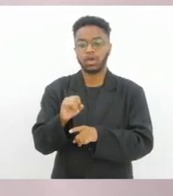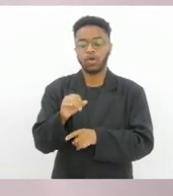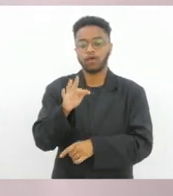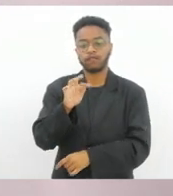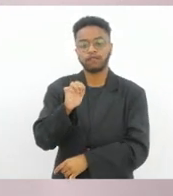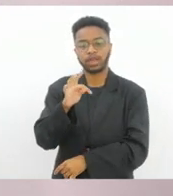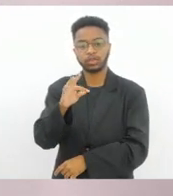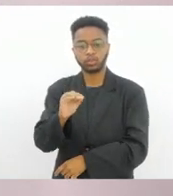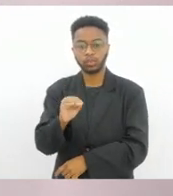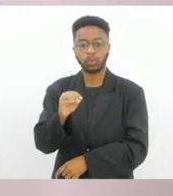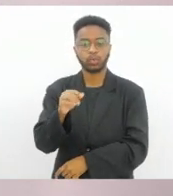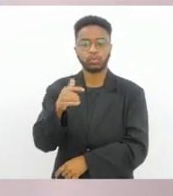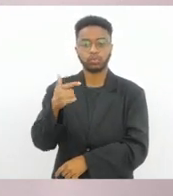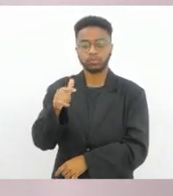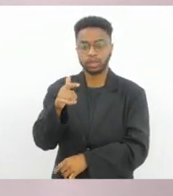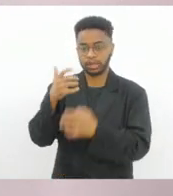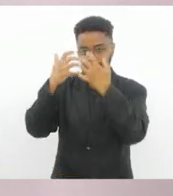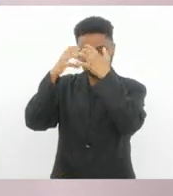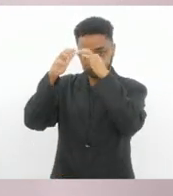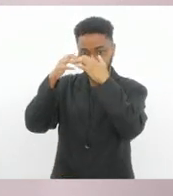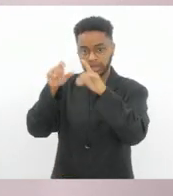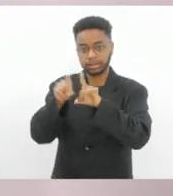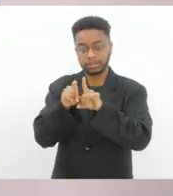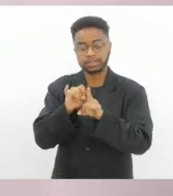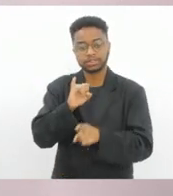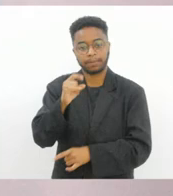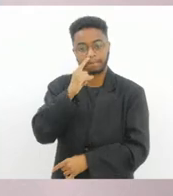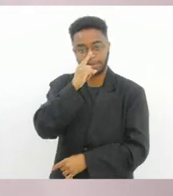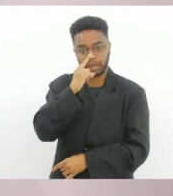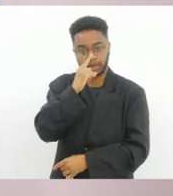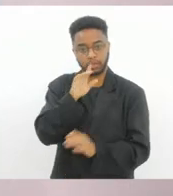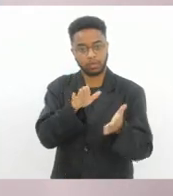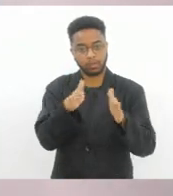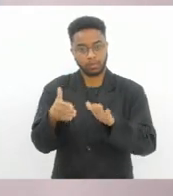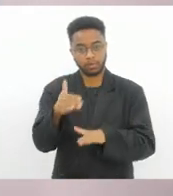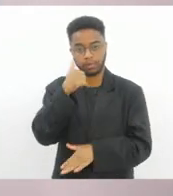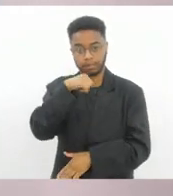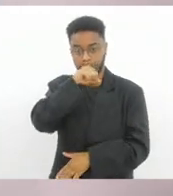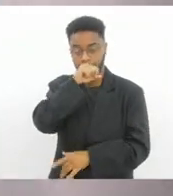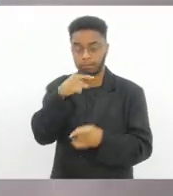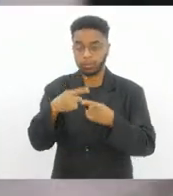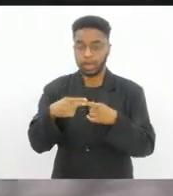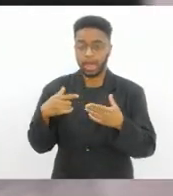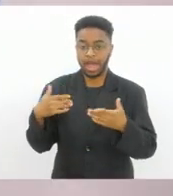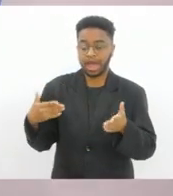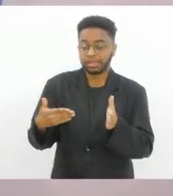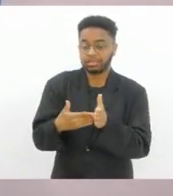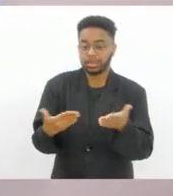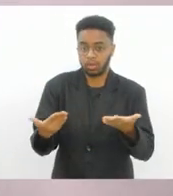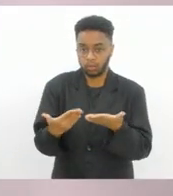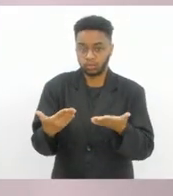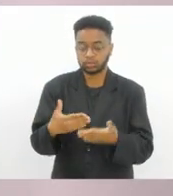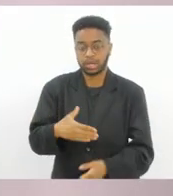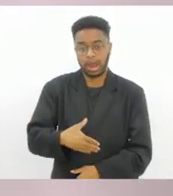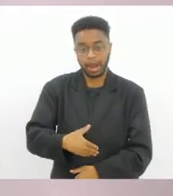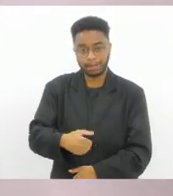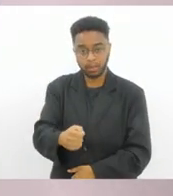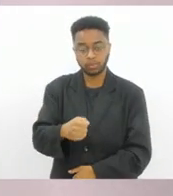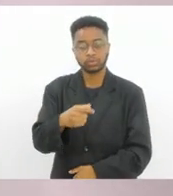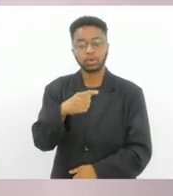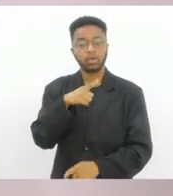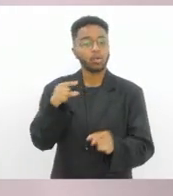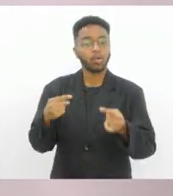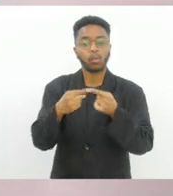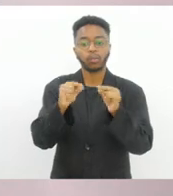de perigo, risco para as mães, como é que está isso? Porque ainda hoje os casos de aborto entram numa lógica